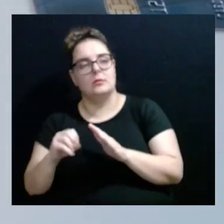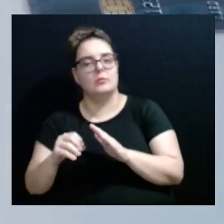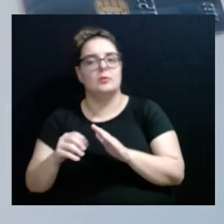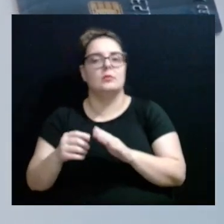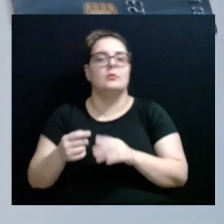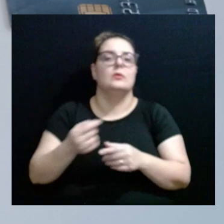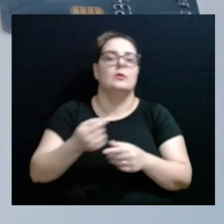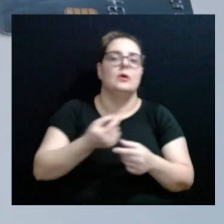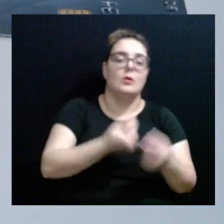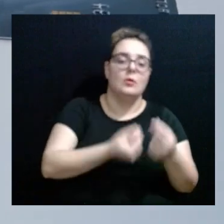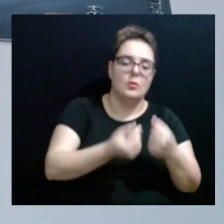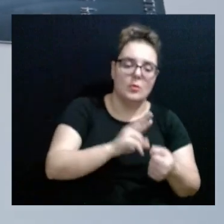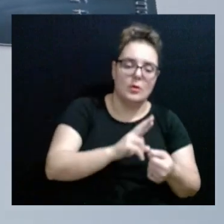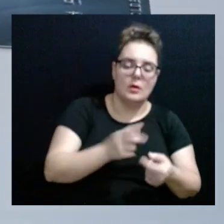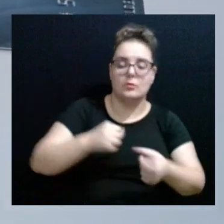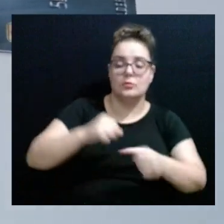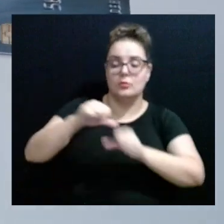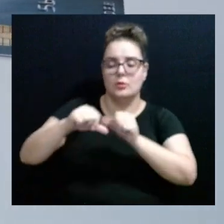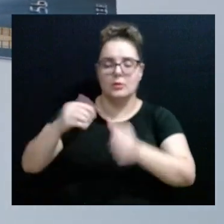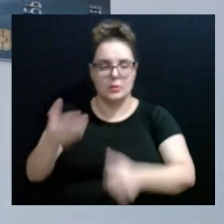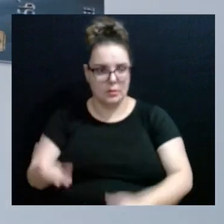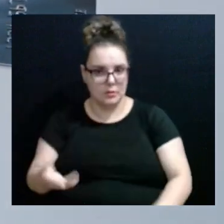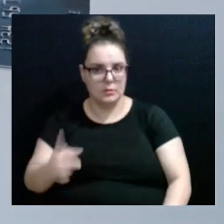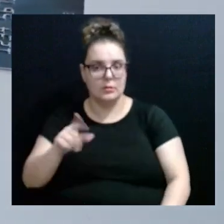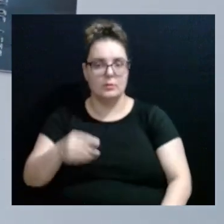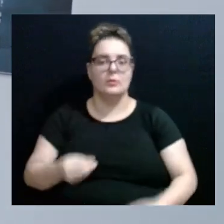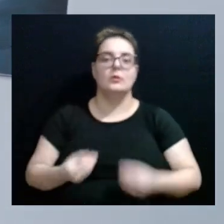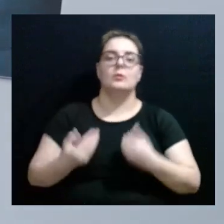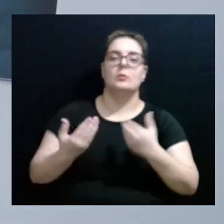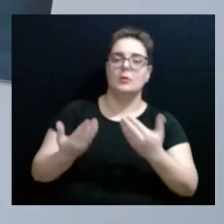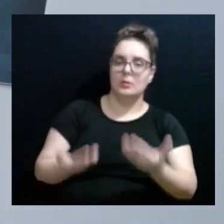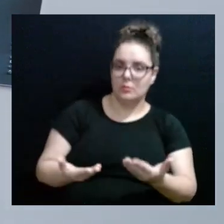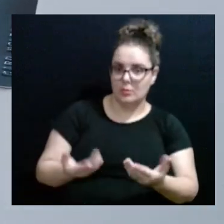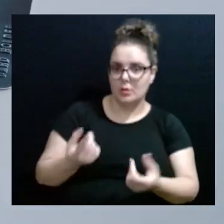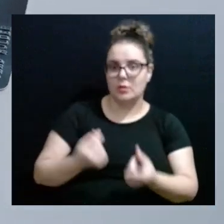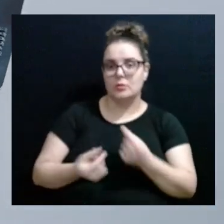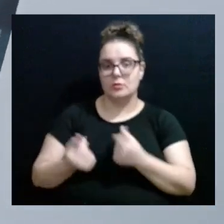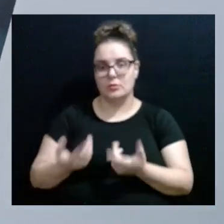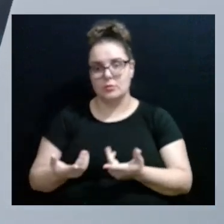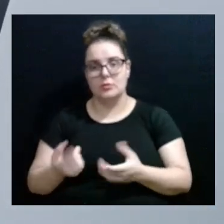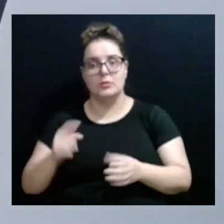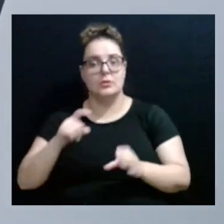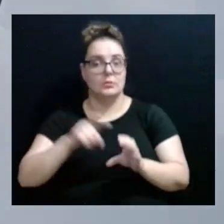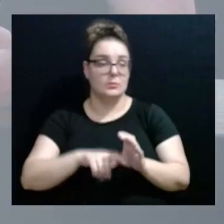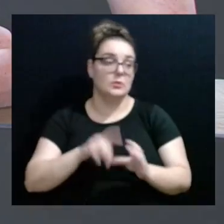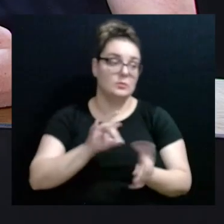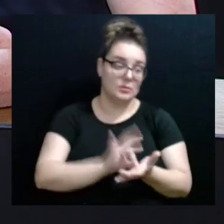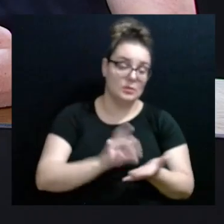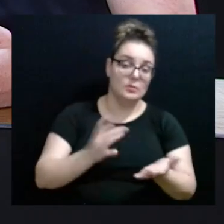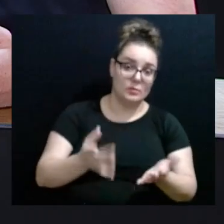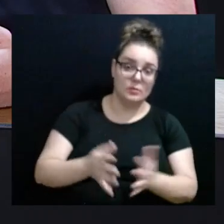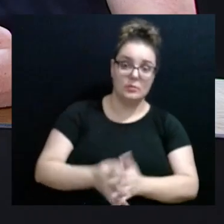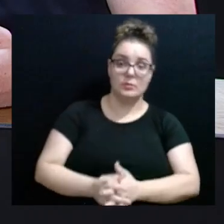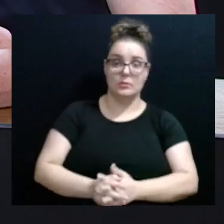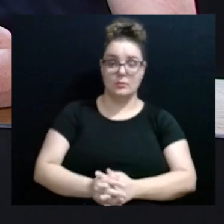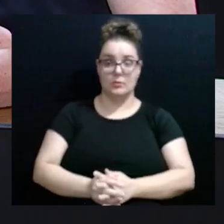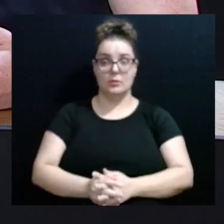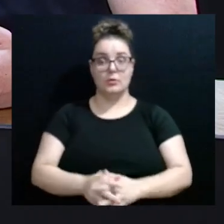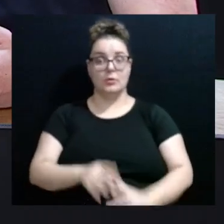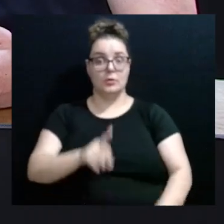de câmbio, já vai pegando o real, já vai trocando, porque é interessante levar o dinheiro, dependendo da